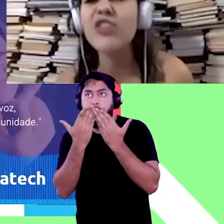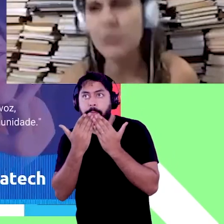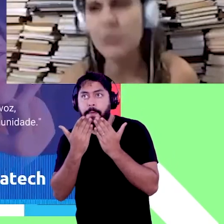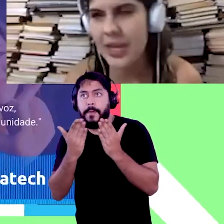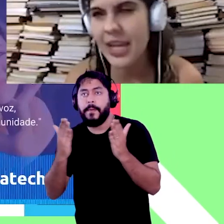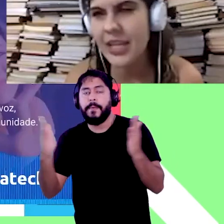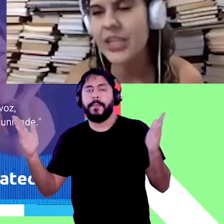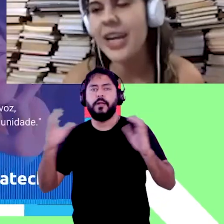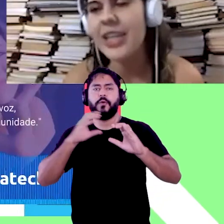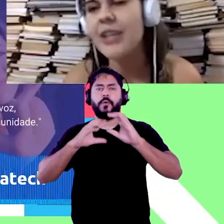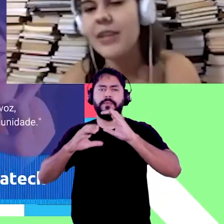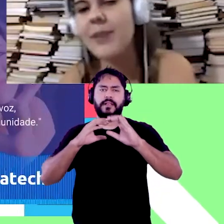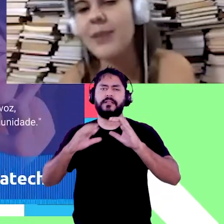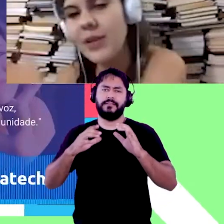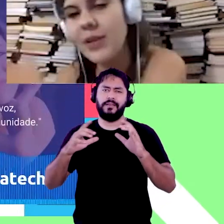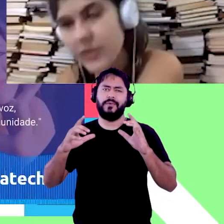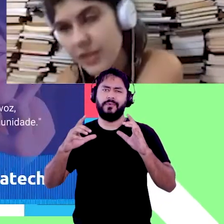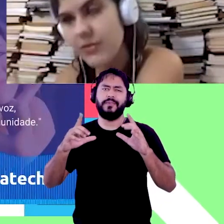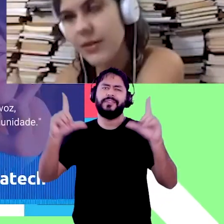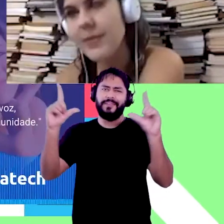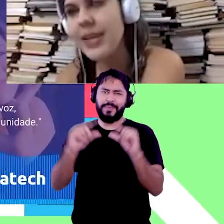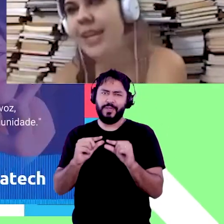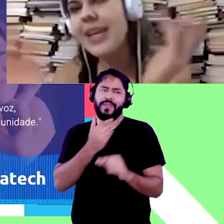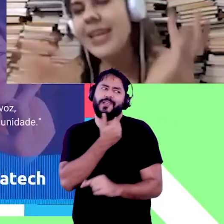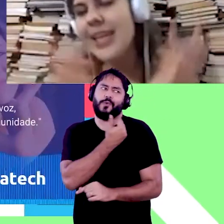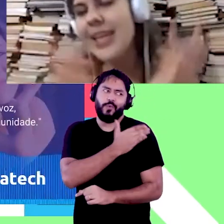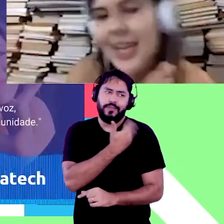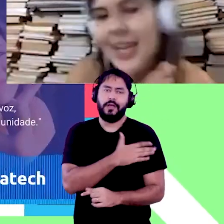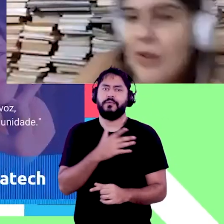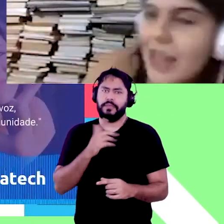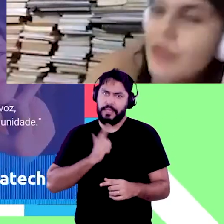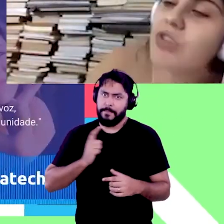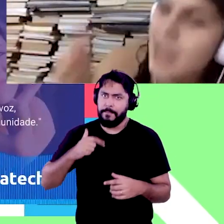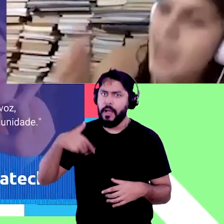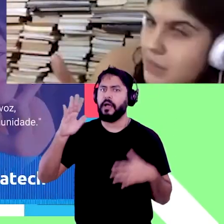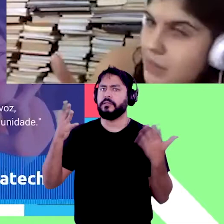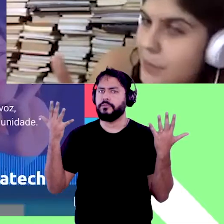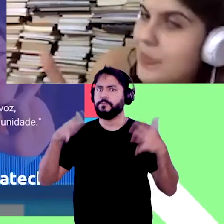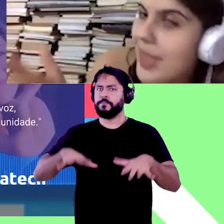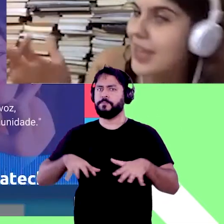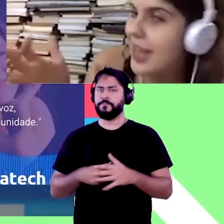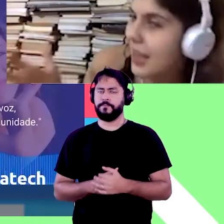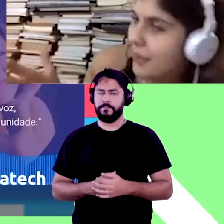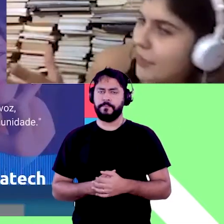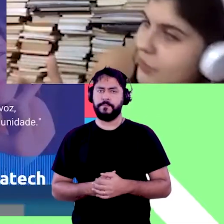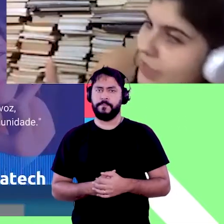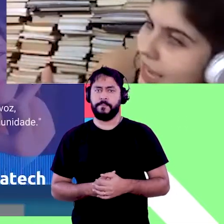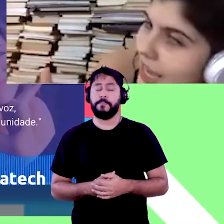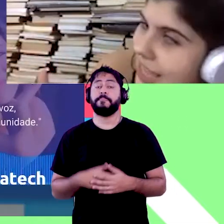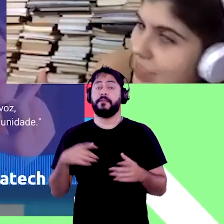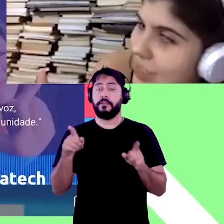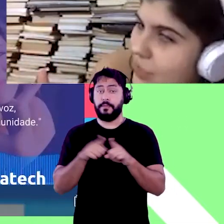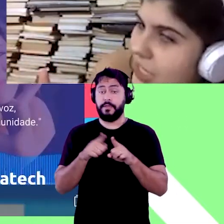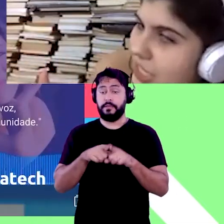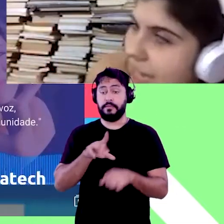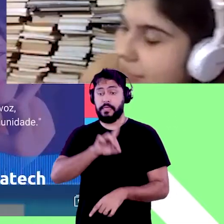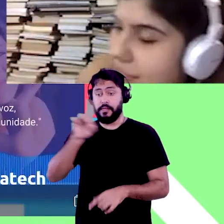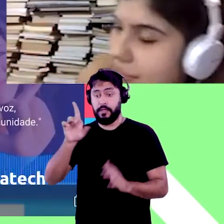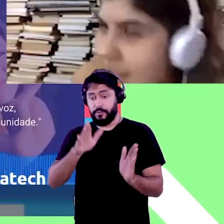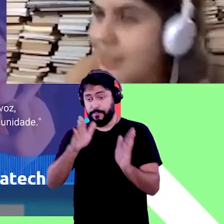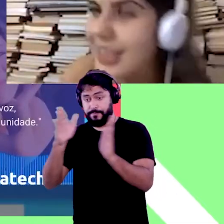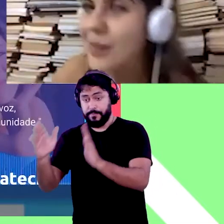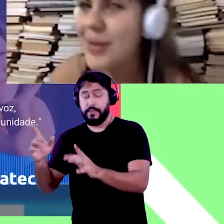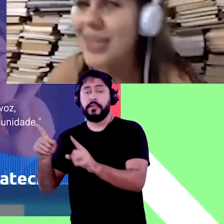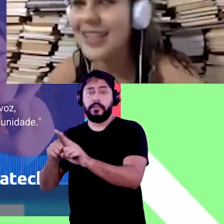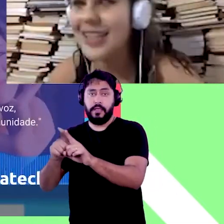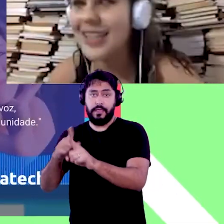menos excludente e cada vez mais inclusiva. E aí, do lado direito, tem a foto da Duda